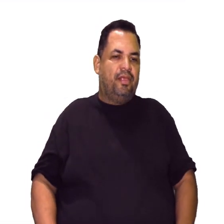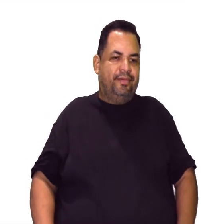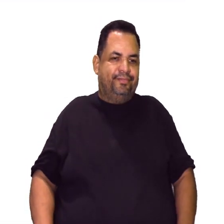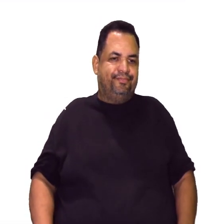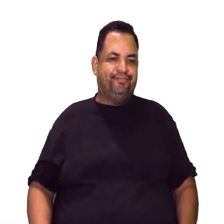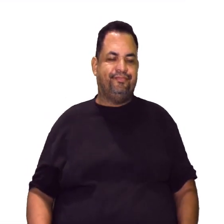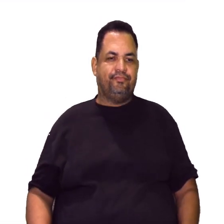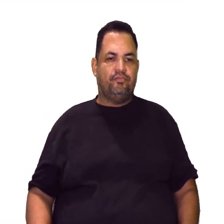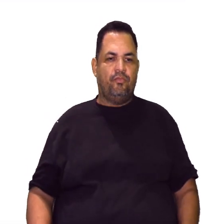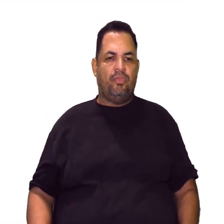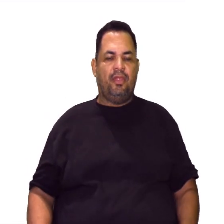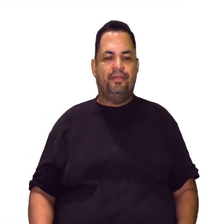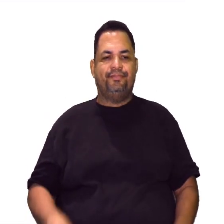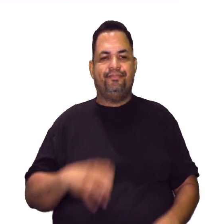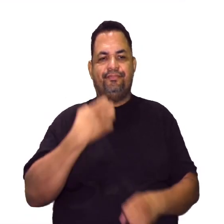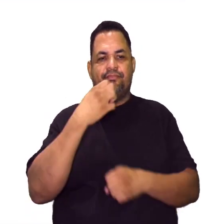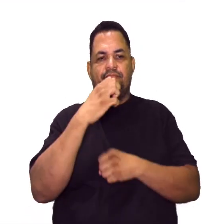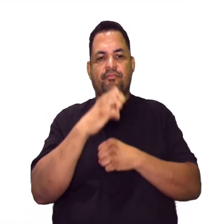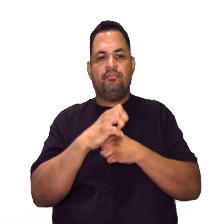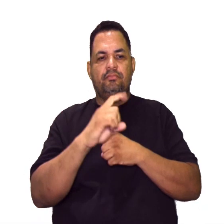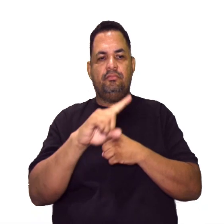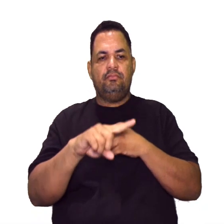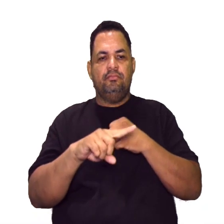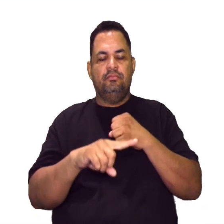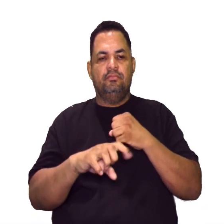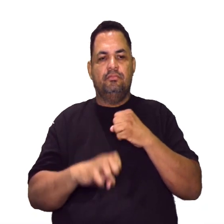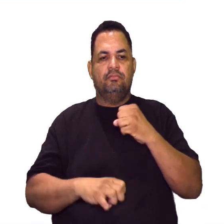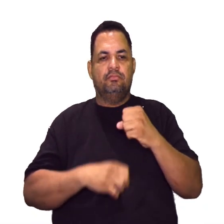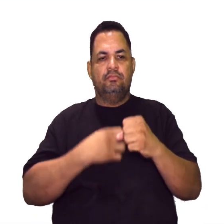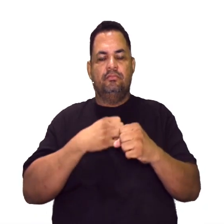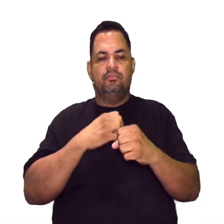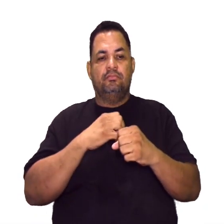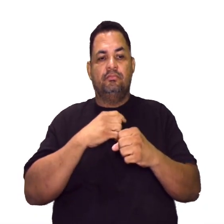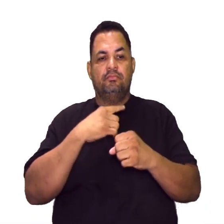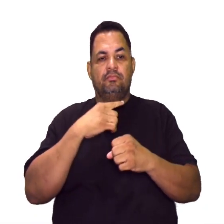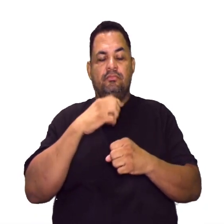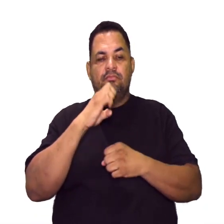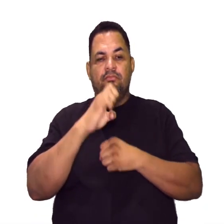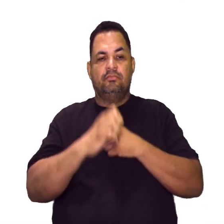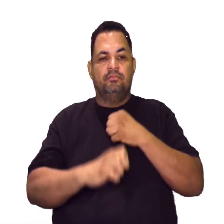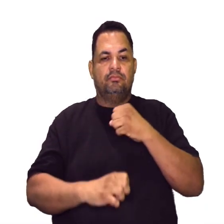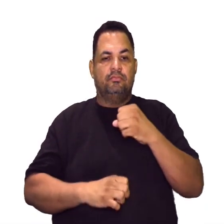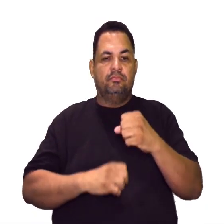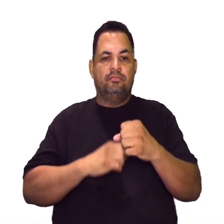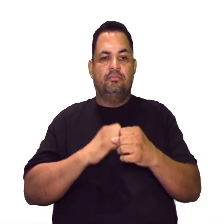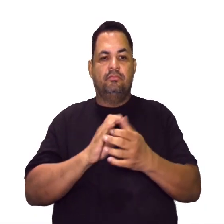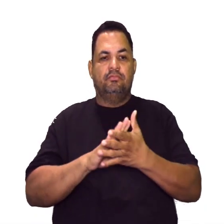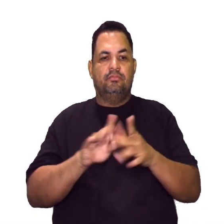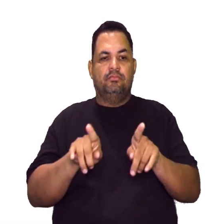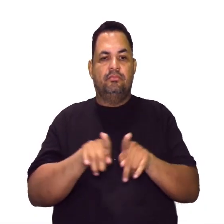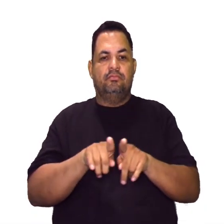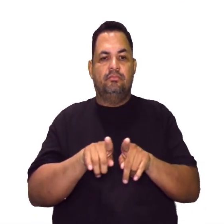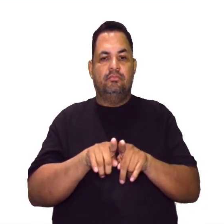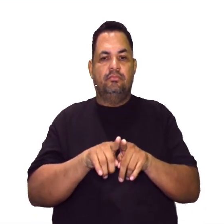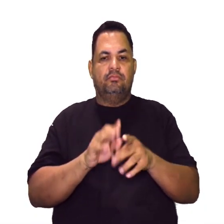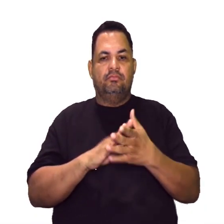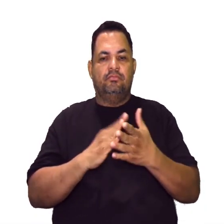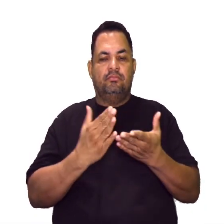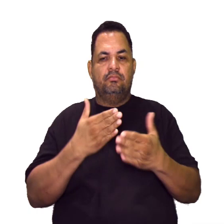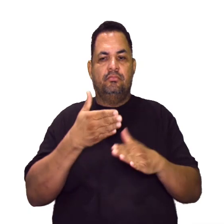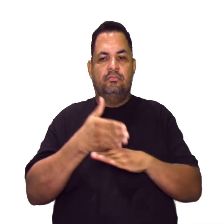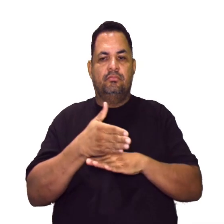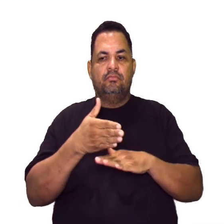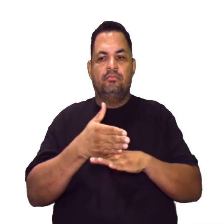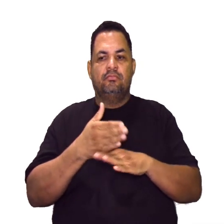os elétrons de valência, que são aqueles que estão na última camada, eles participam da